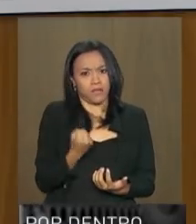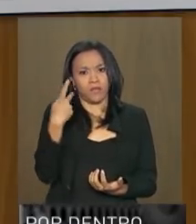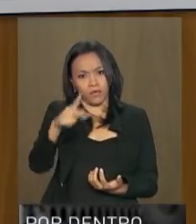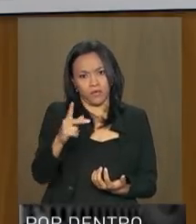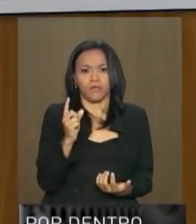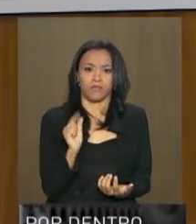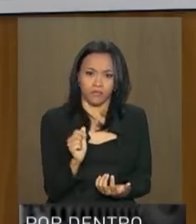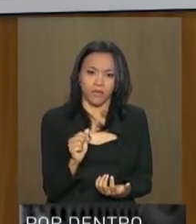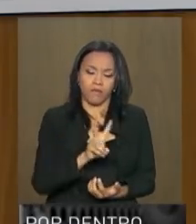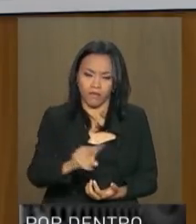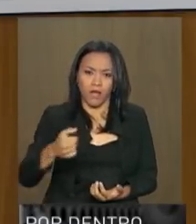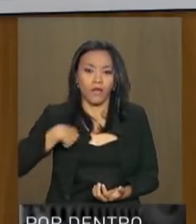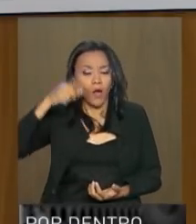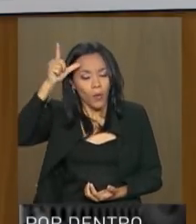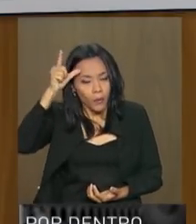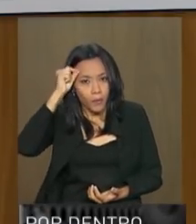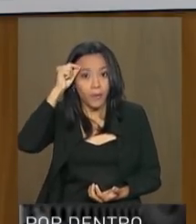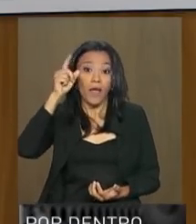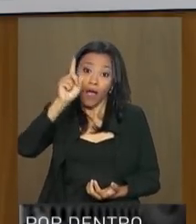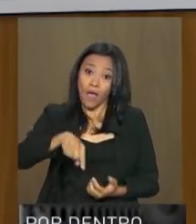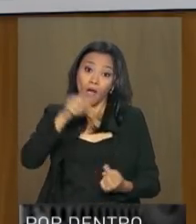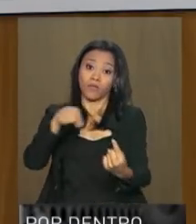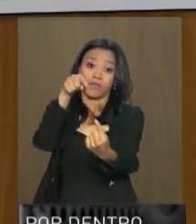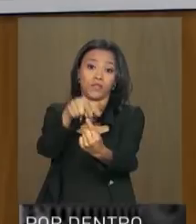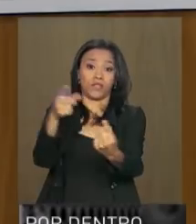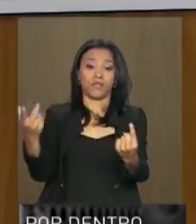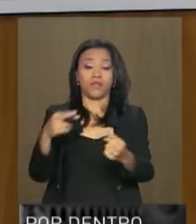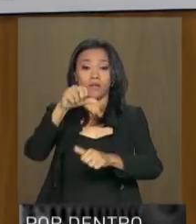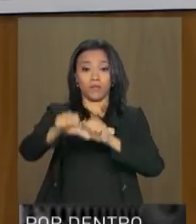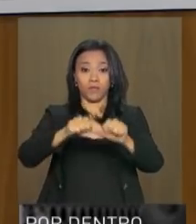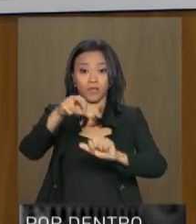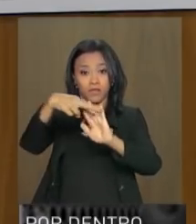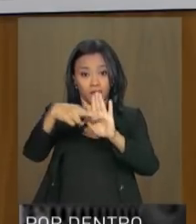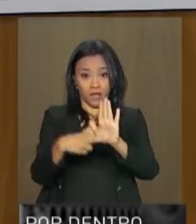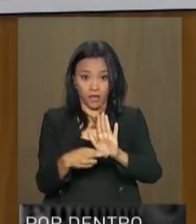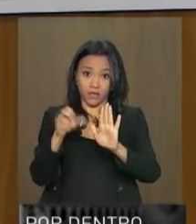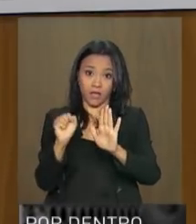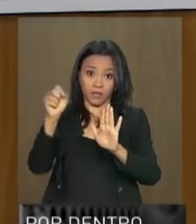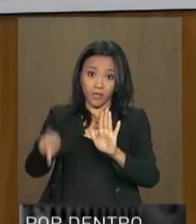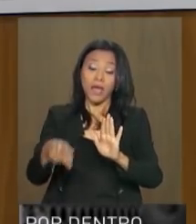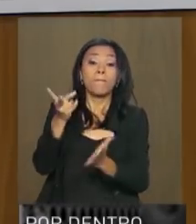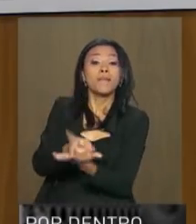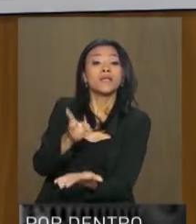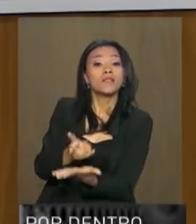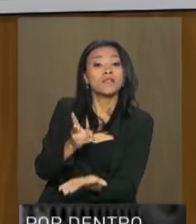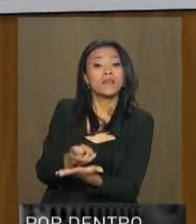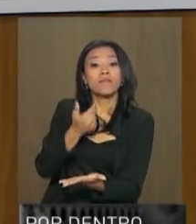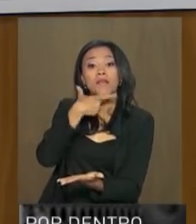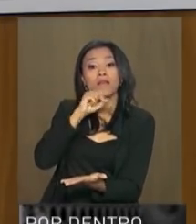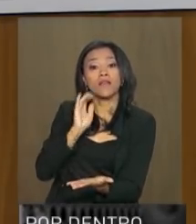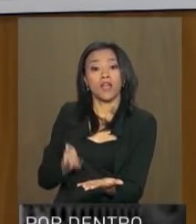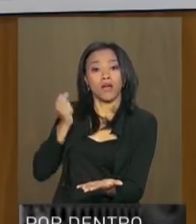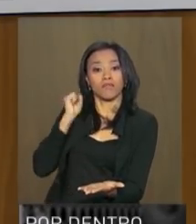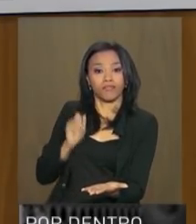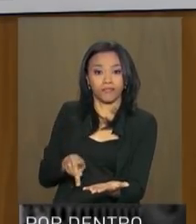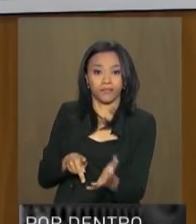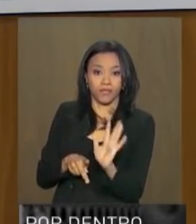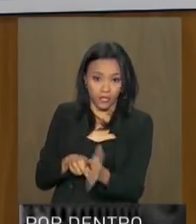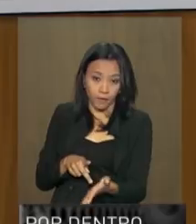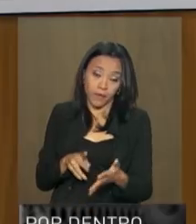próprio objetivo da reforma da Previdência, que é manter o pagamento dos benefícios previdenciários. Agora, claro, se a